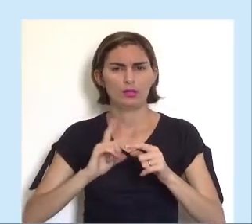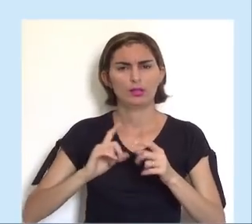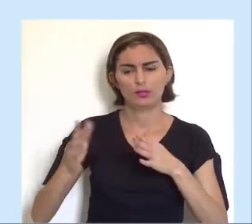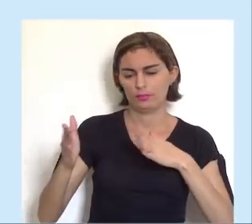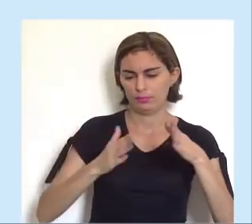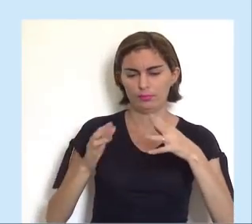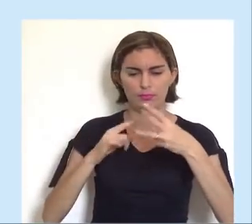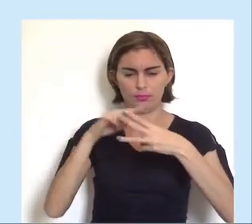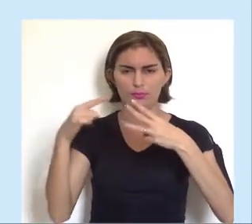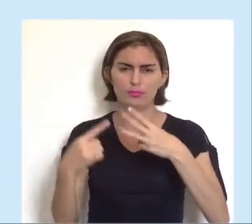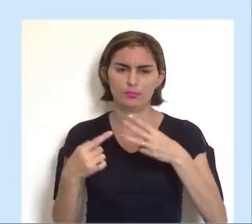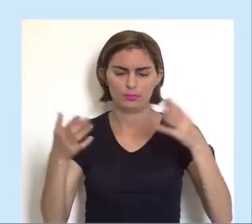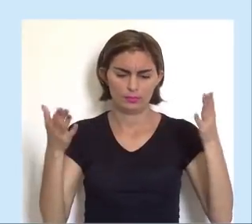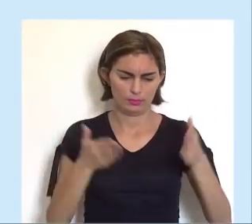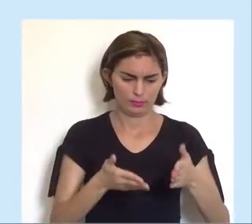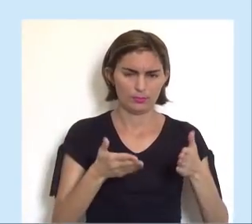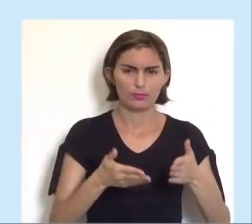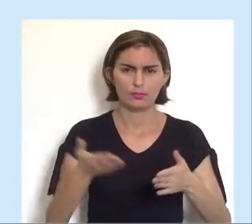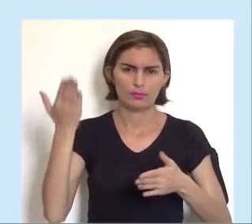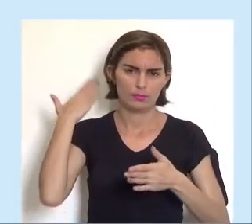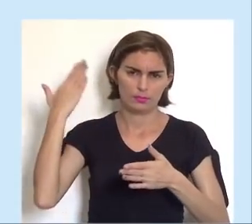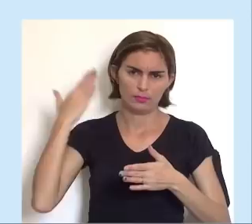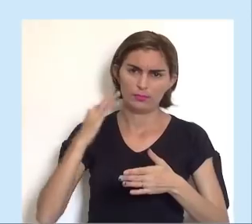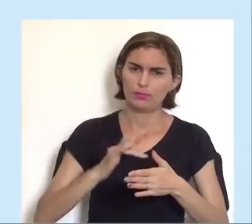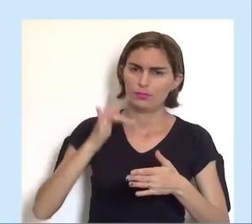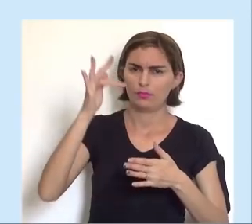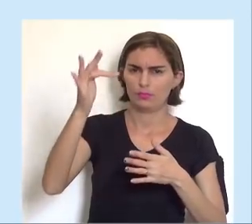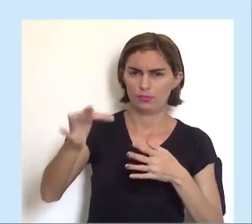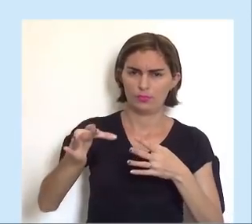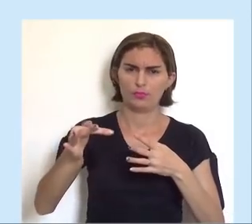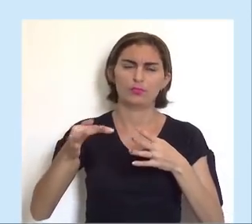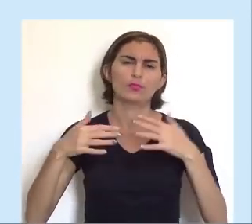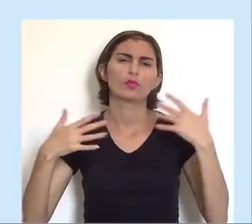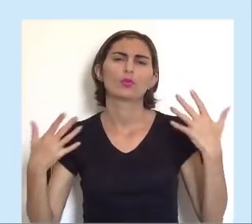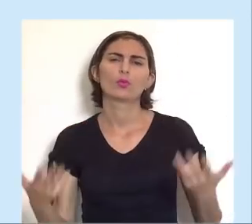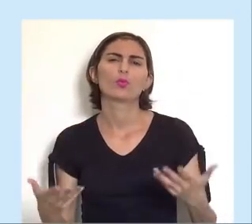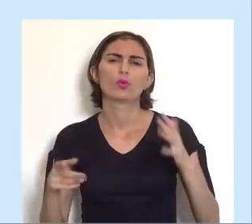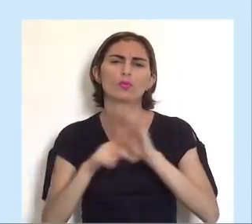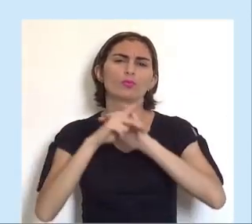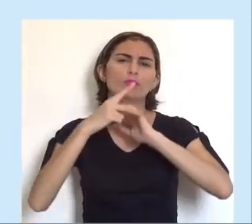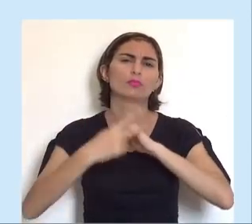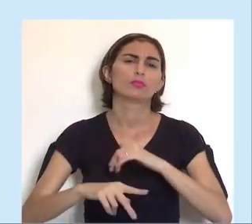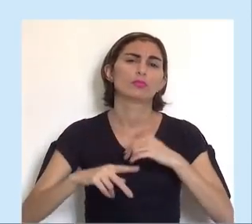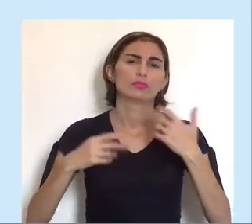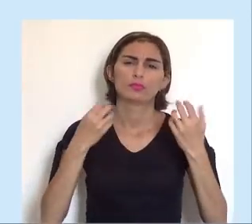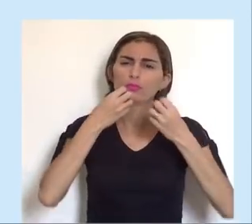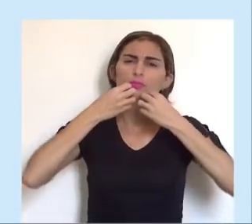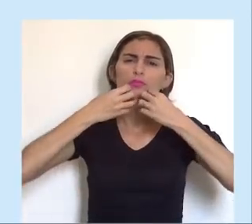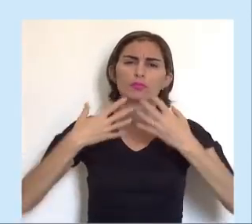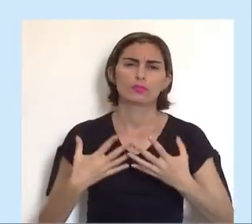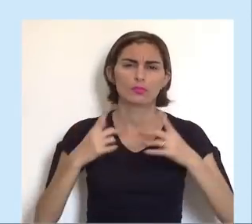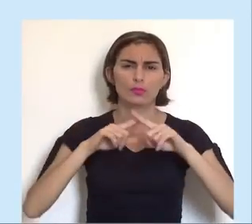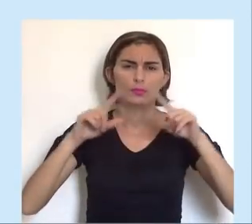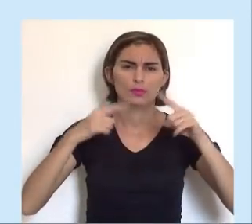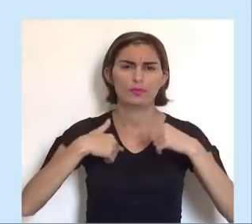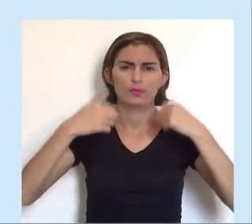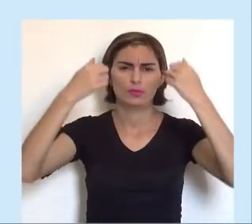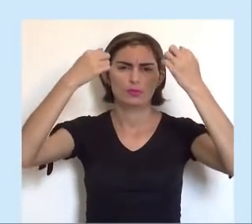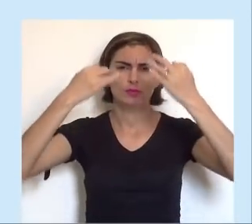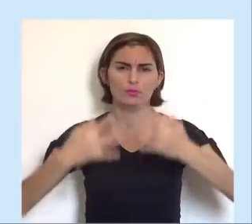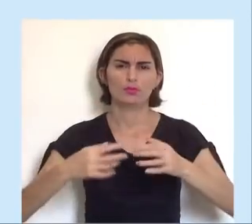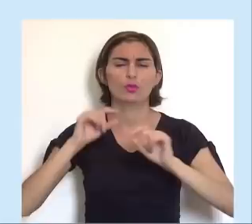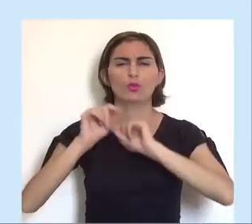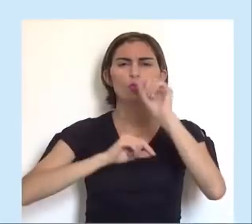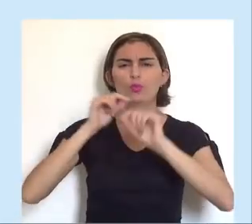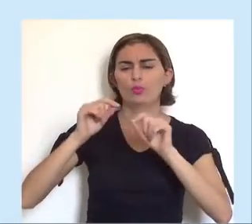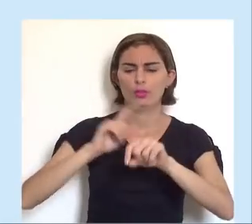momentos. Presente, passado ou futuro. Qual que vai ser aí? Bom, mas você tem que determinar, por exemplo,